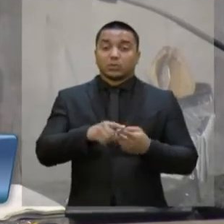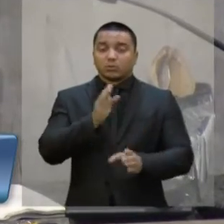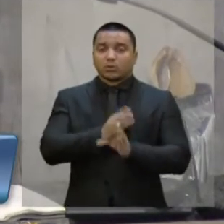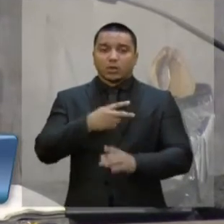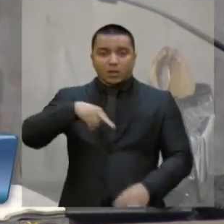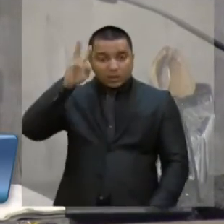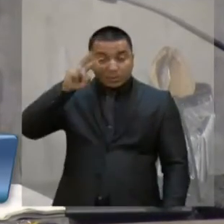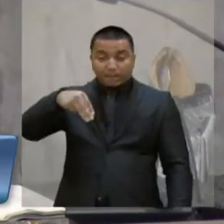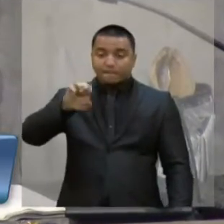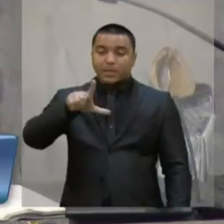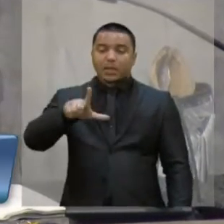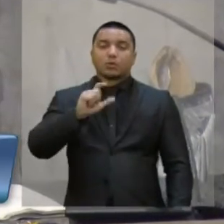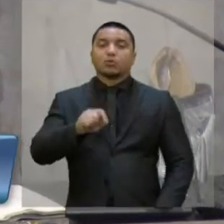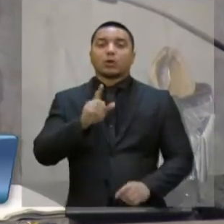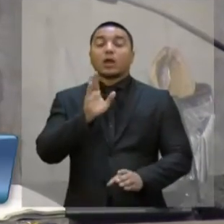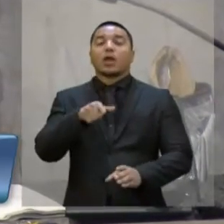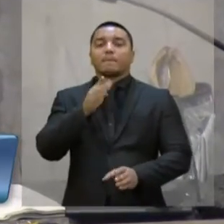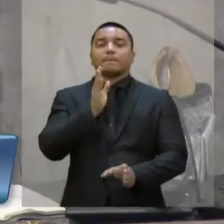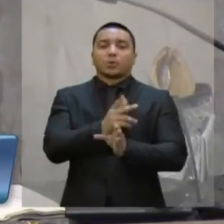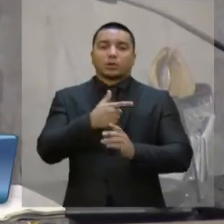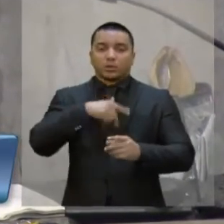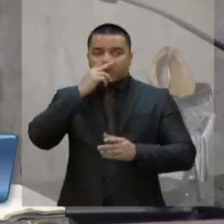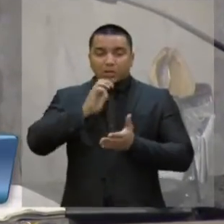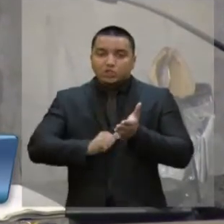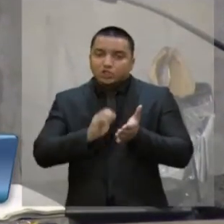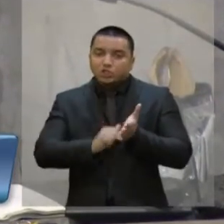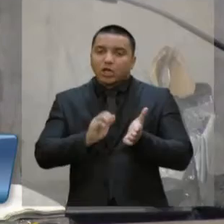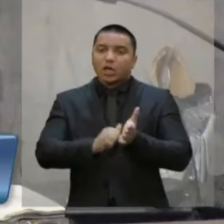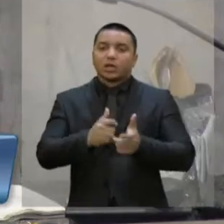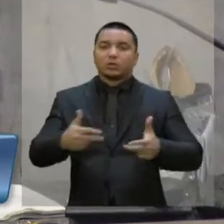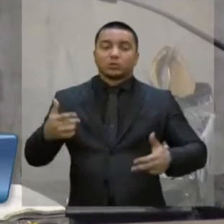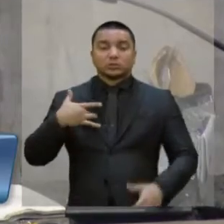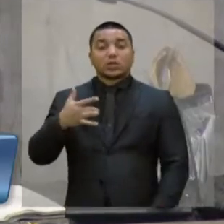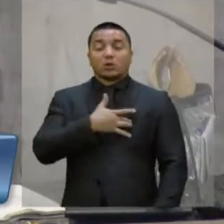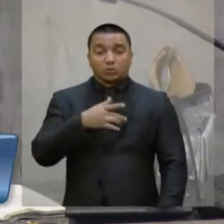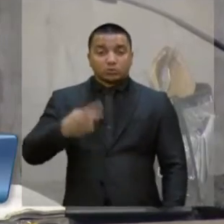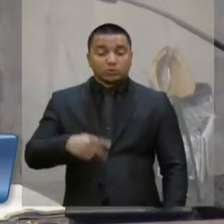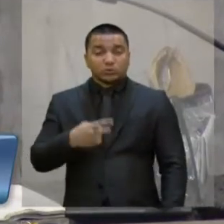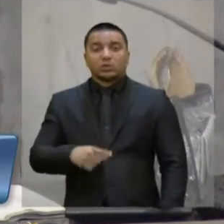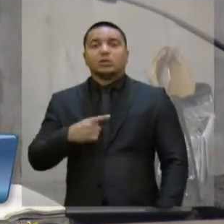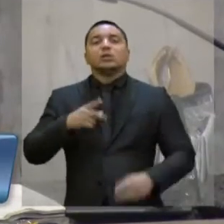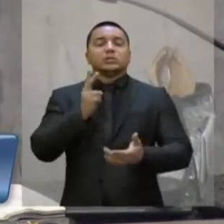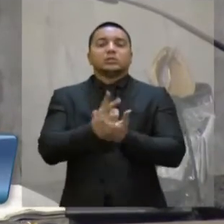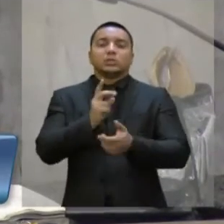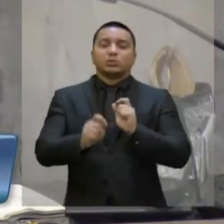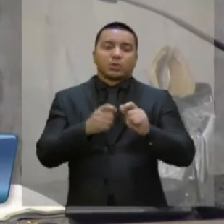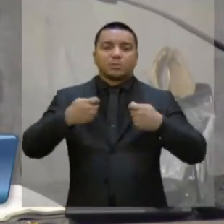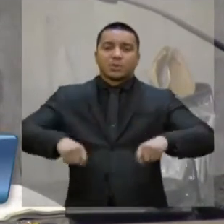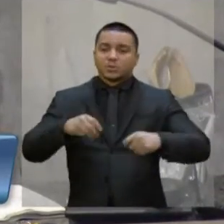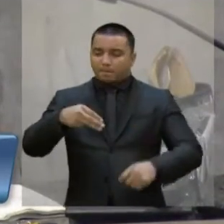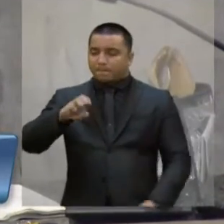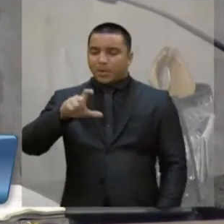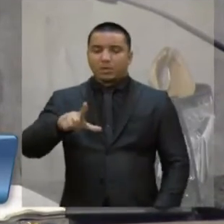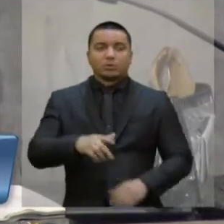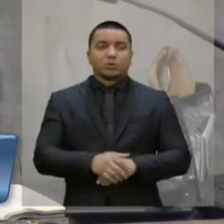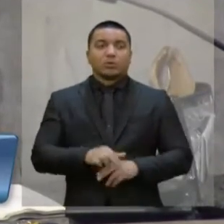aqui que o mel faz parte de muitas dietas, dietas saudáveis. Uma dieta saudável tem sempre que incluir o mel.